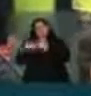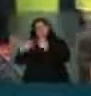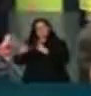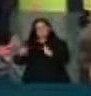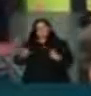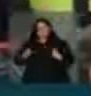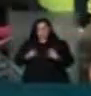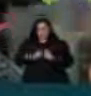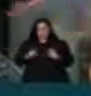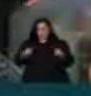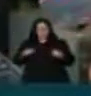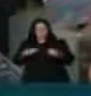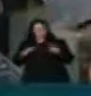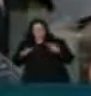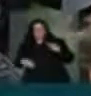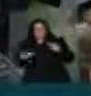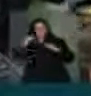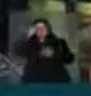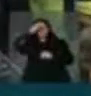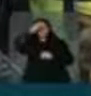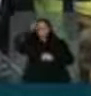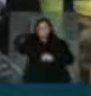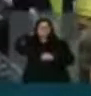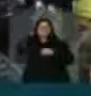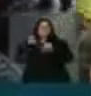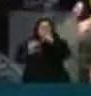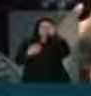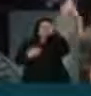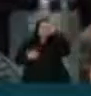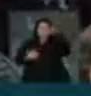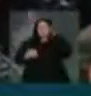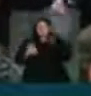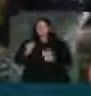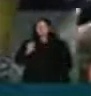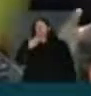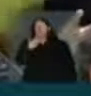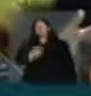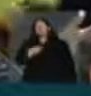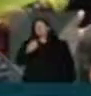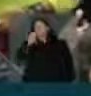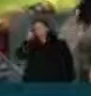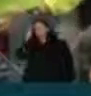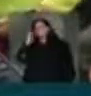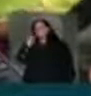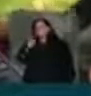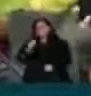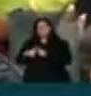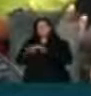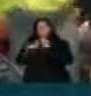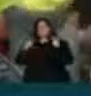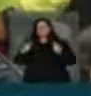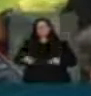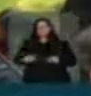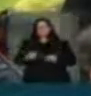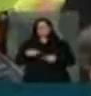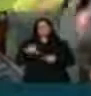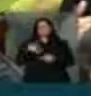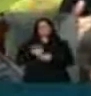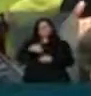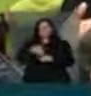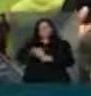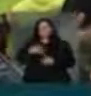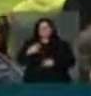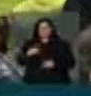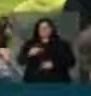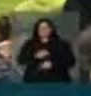pela desigualdade que impõe a quem, favorável a quem disputa uma eleição na cadeira como titular do